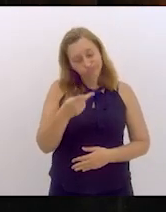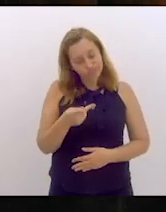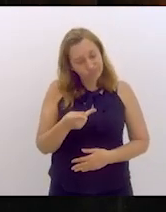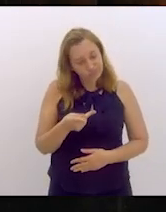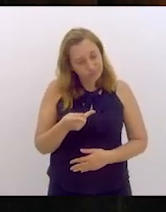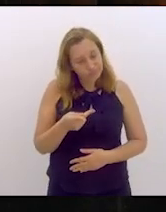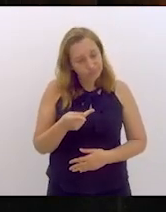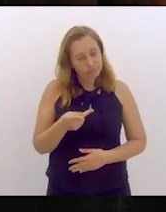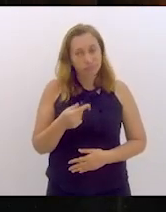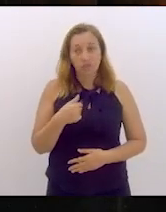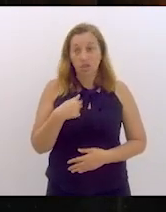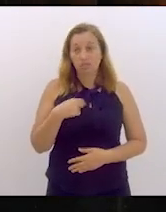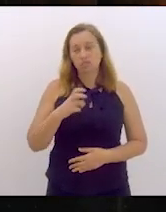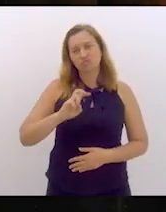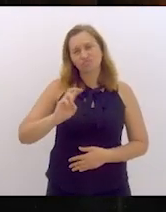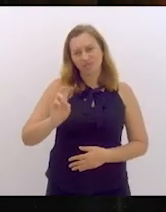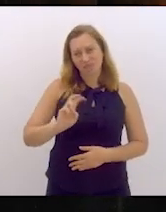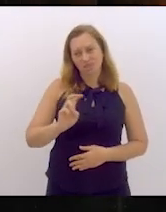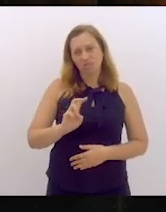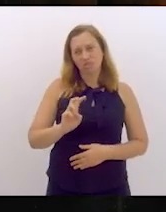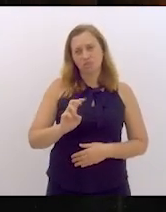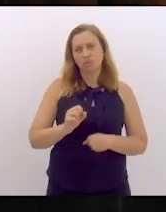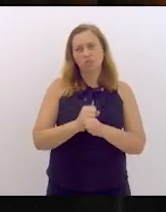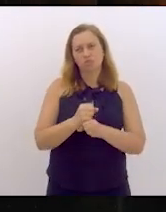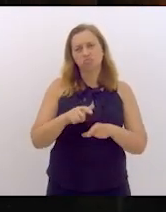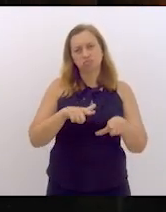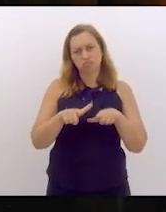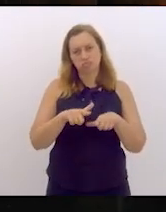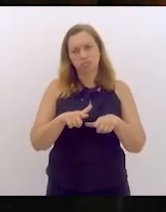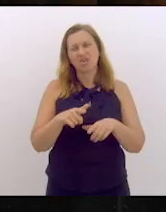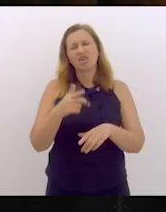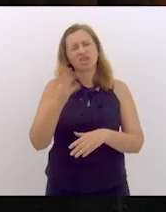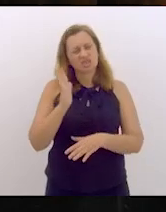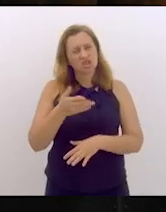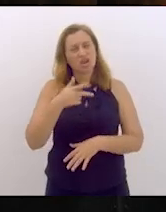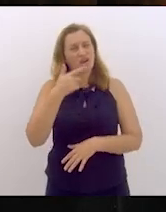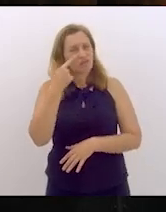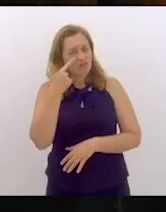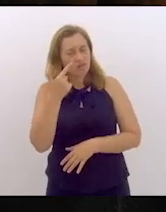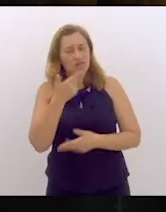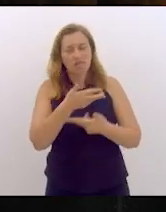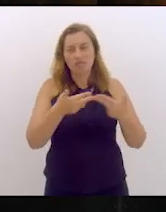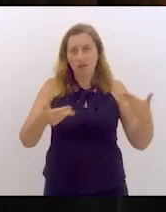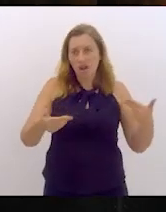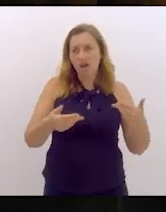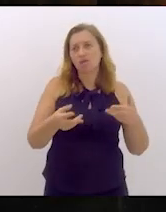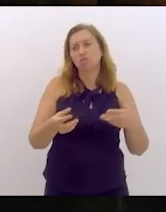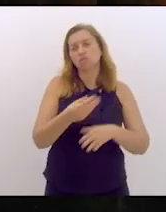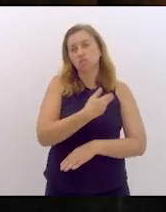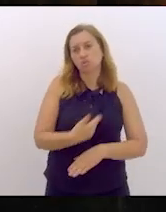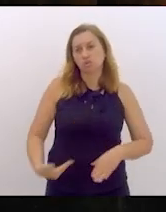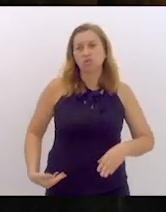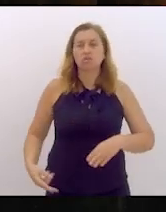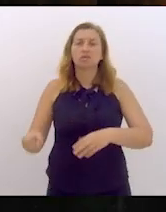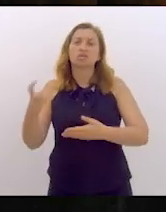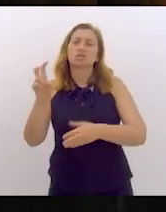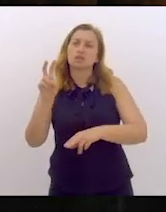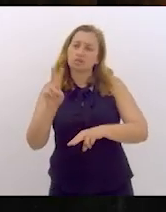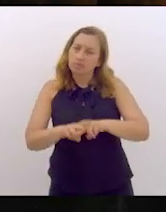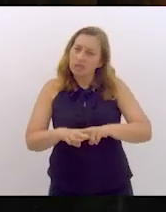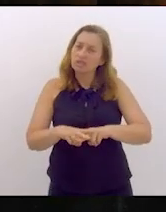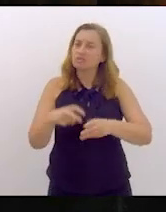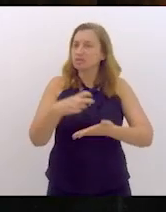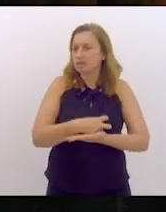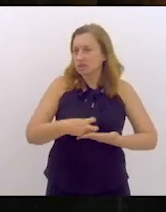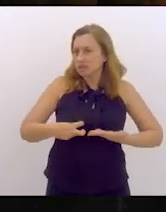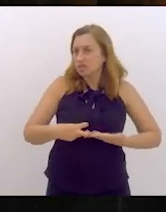Oi eu tô no meu quinto mandato Eu já vi muitos governadores aquele serem presos e caçados